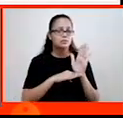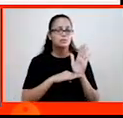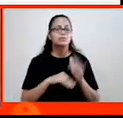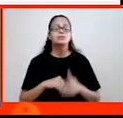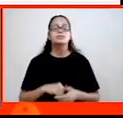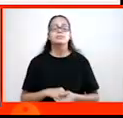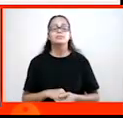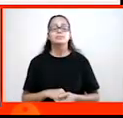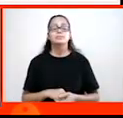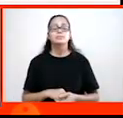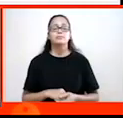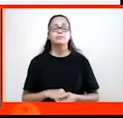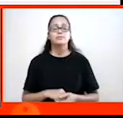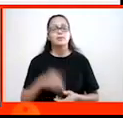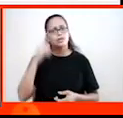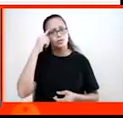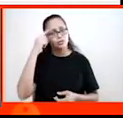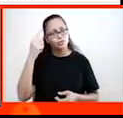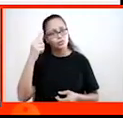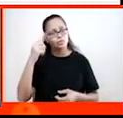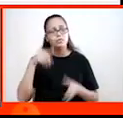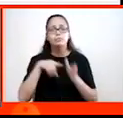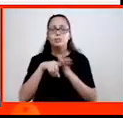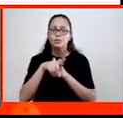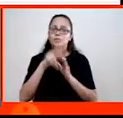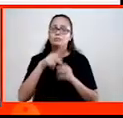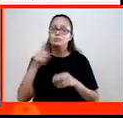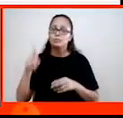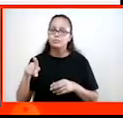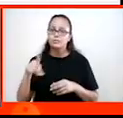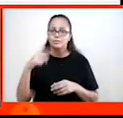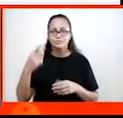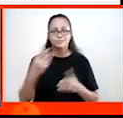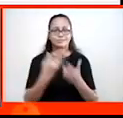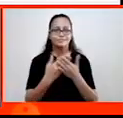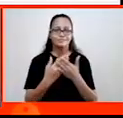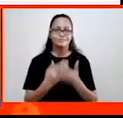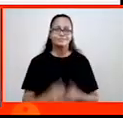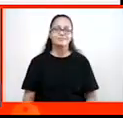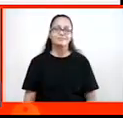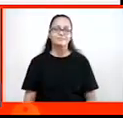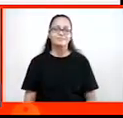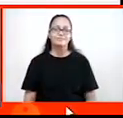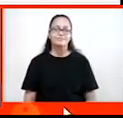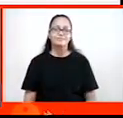e indústria de bens de consumo. Qualquer dúvida, direcione ao tutor de vocês e até a próxima aula.